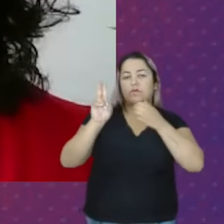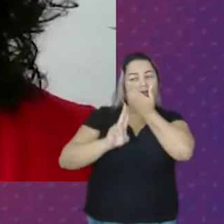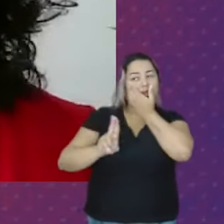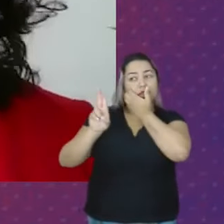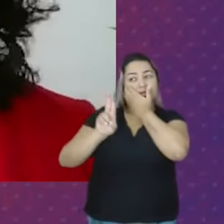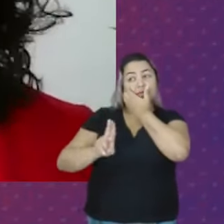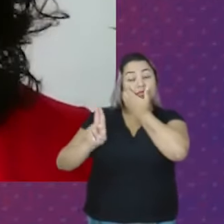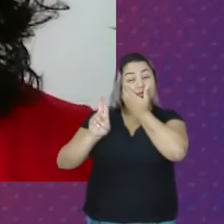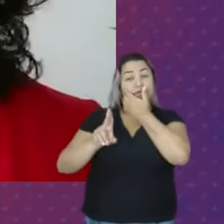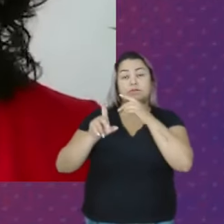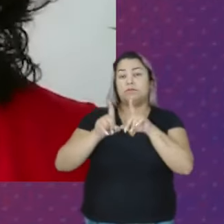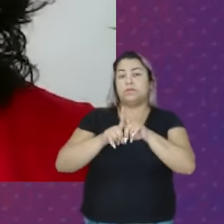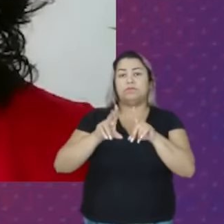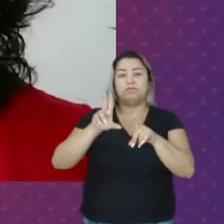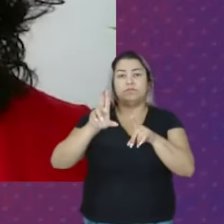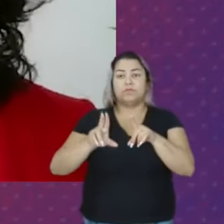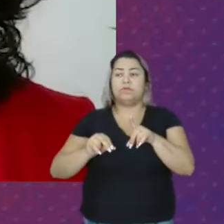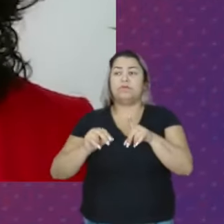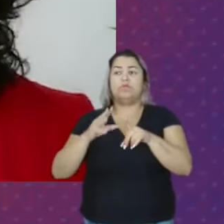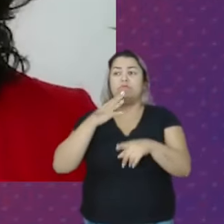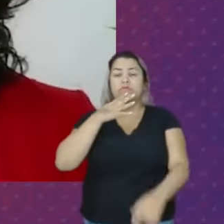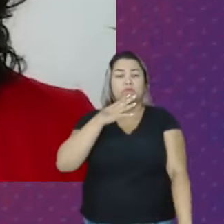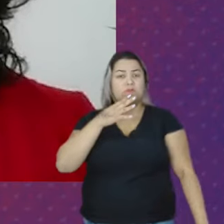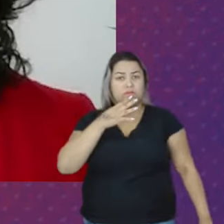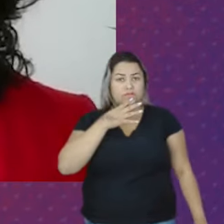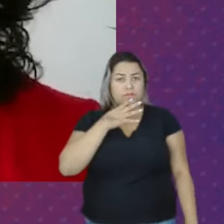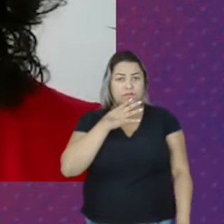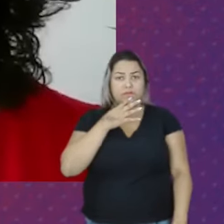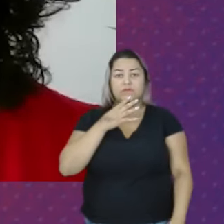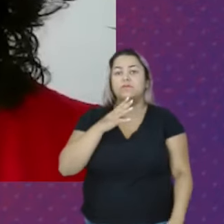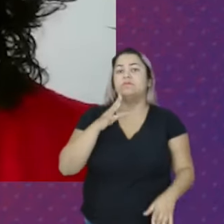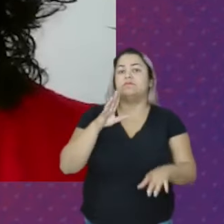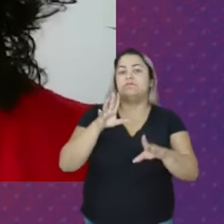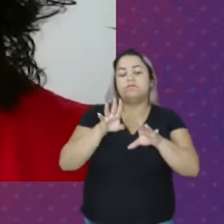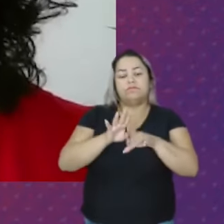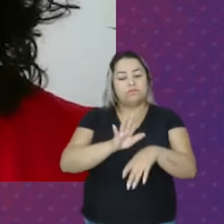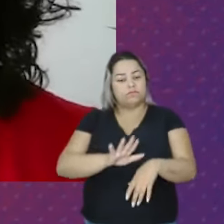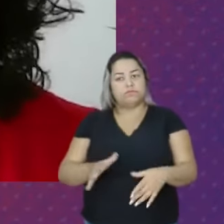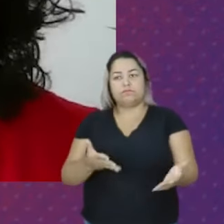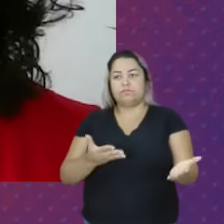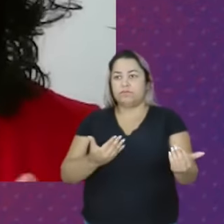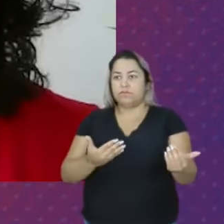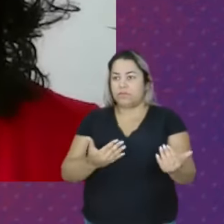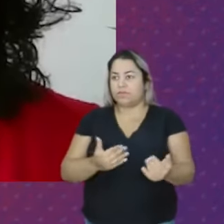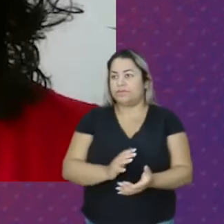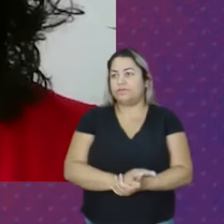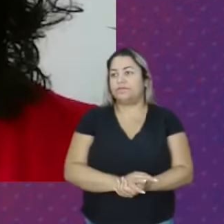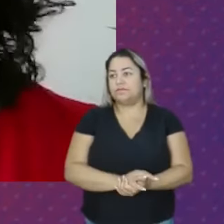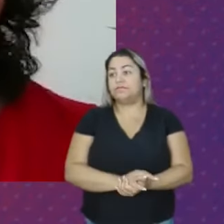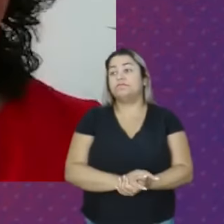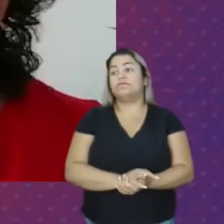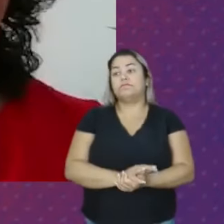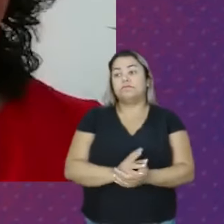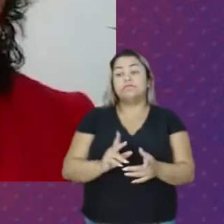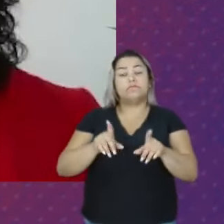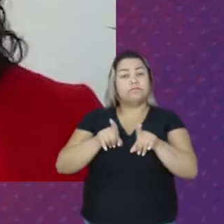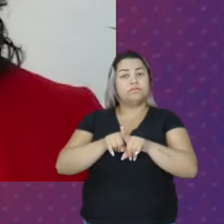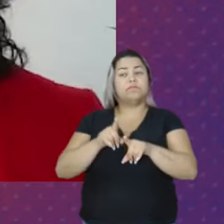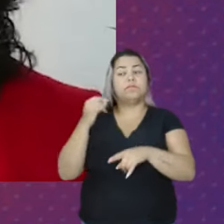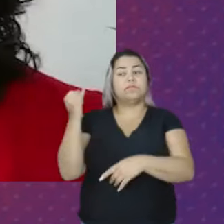com relação a isso não são de conhecimento da criança e do adolescente. Então,